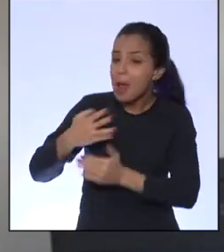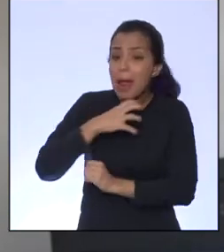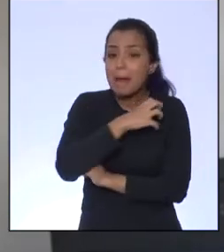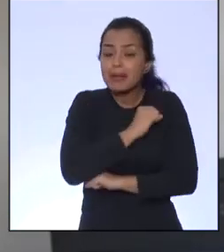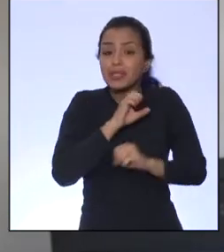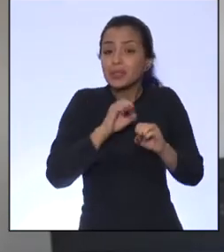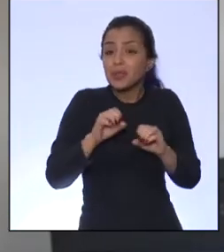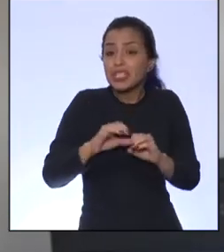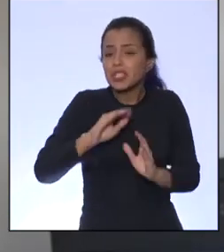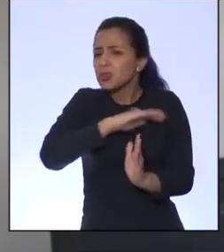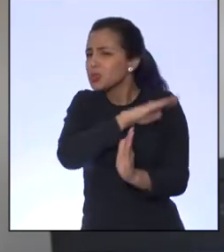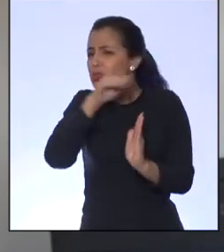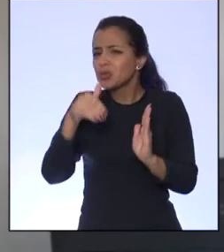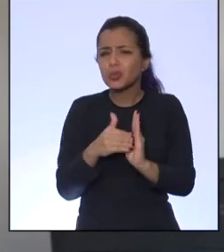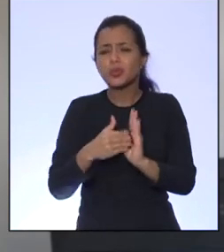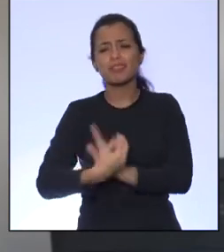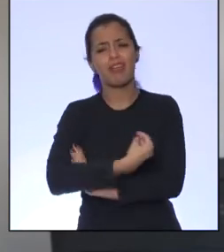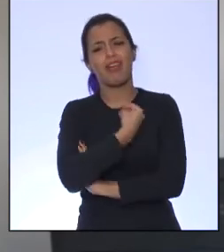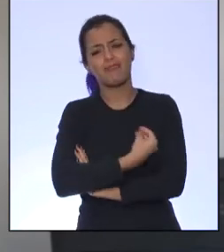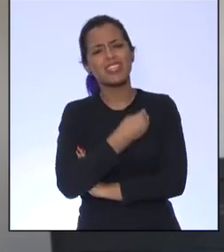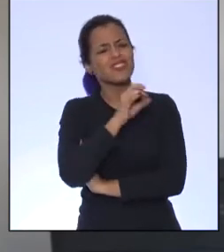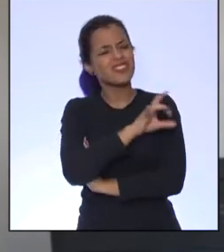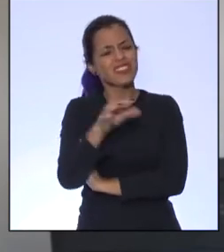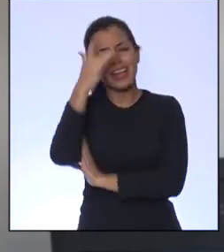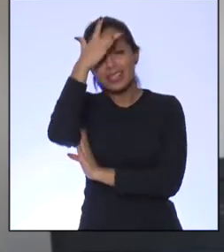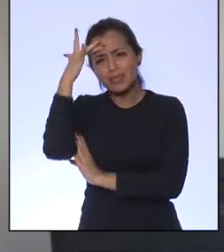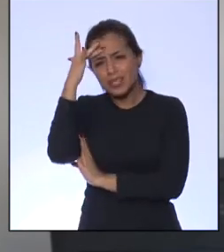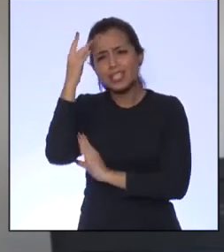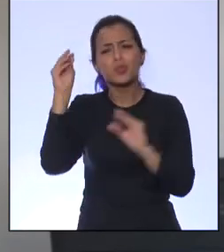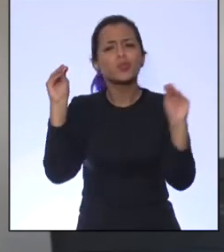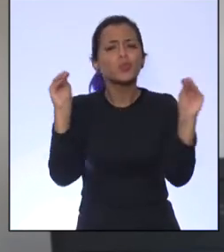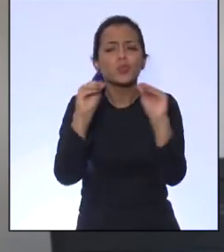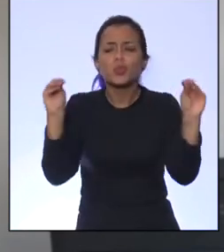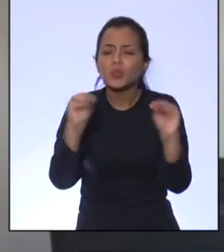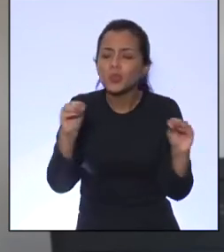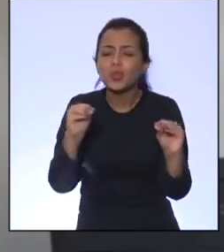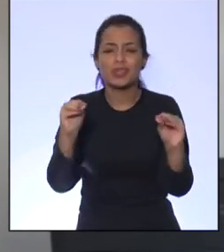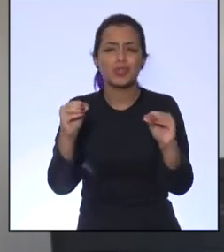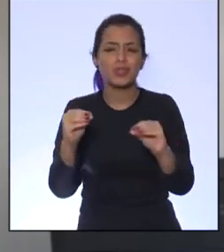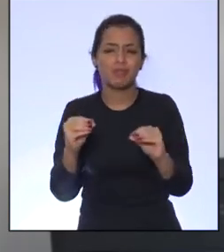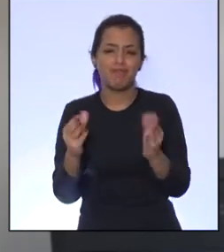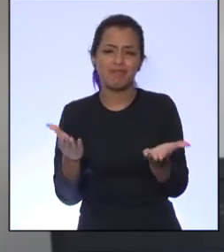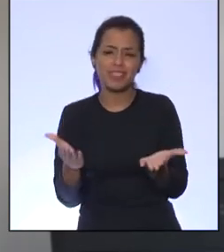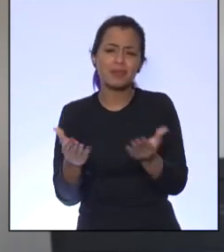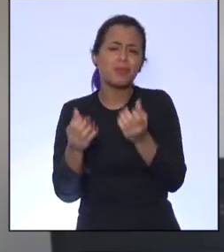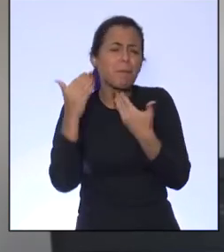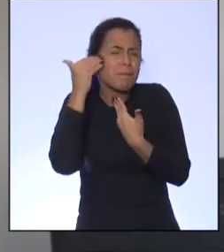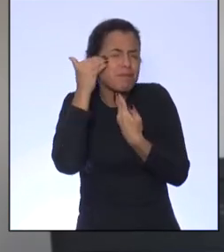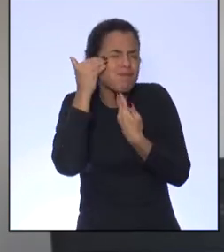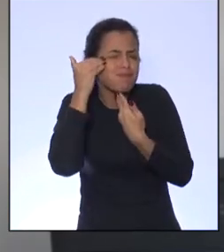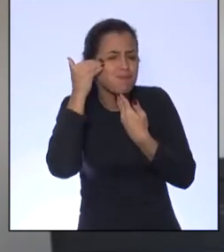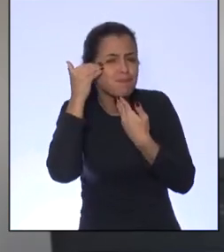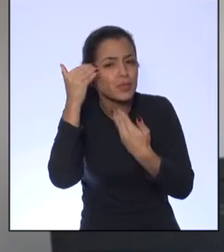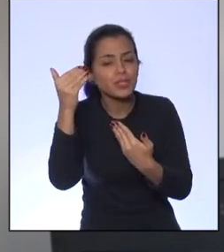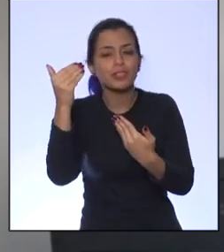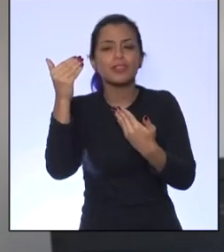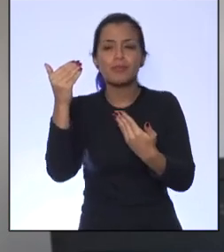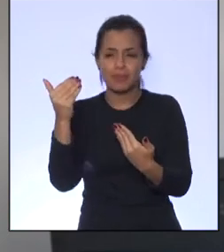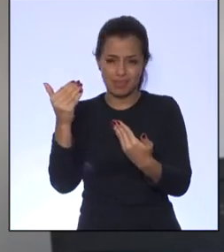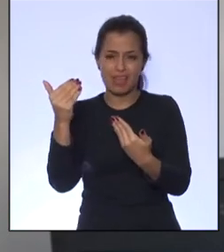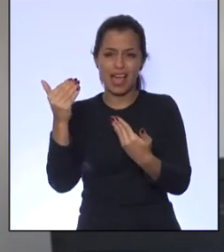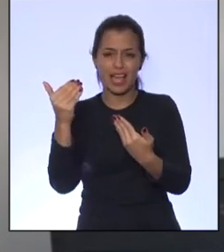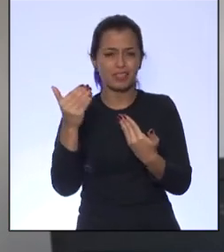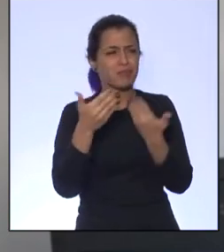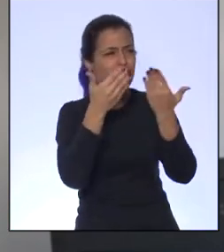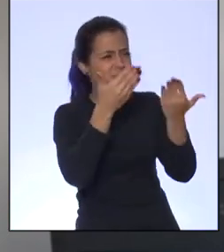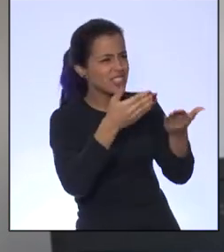na vida de cada uma das pessoas. Um beijo no coração de cada um de vocês. Muitíssimo obrigado, Mozart, pelo seu